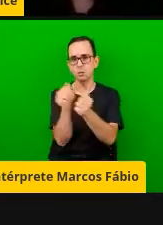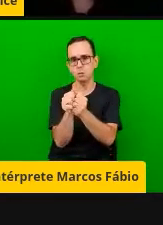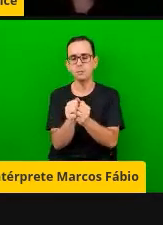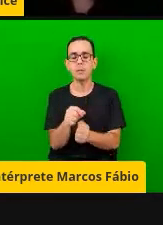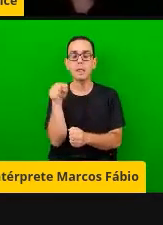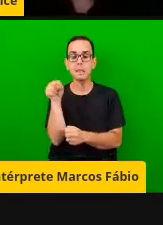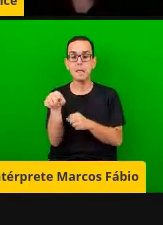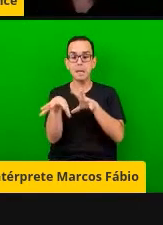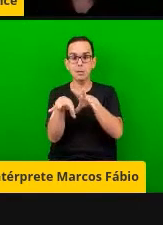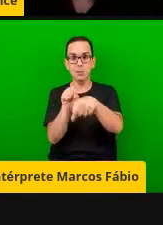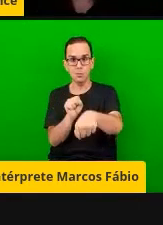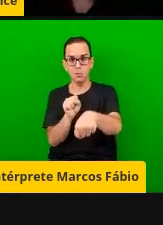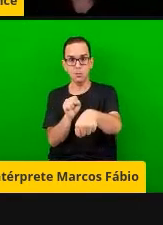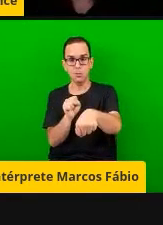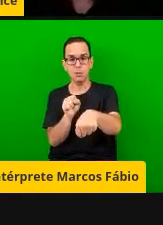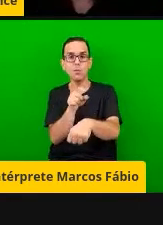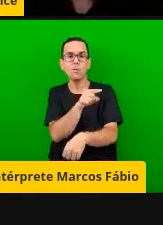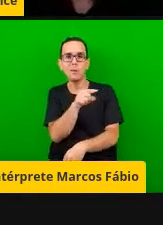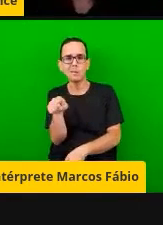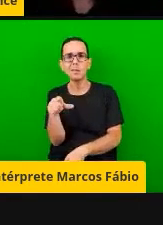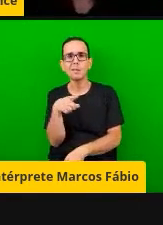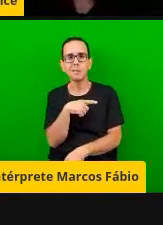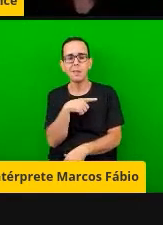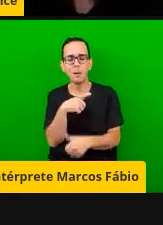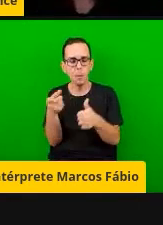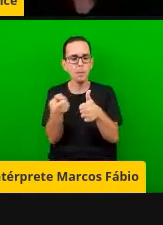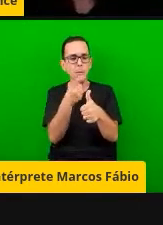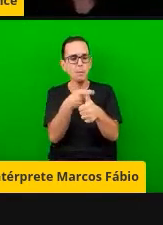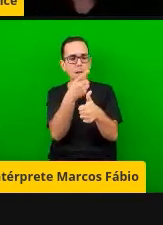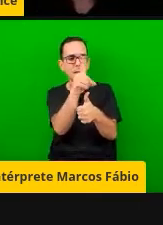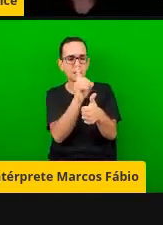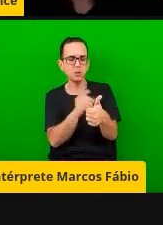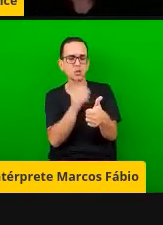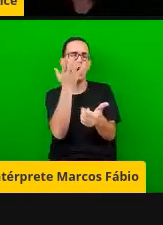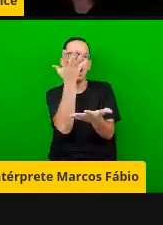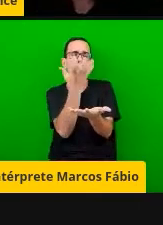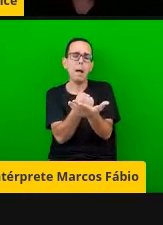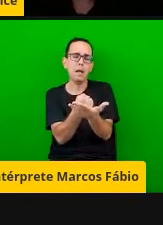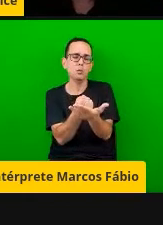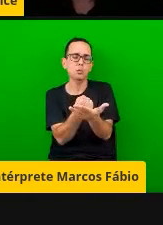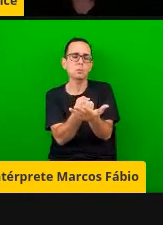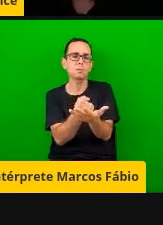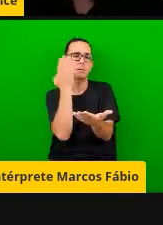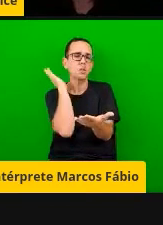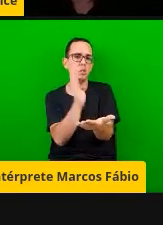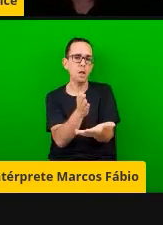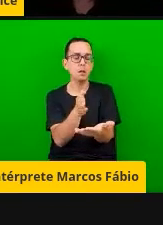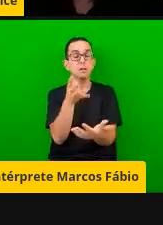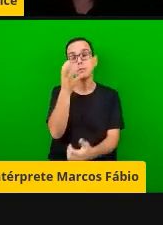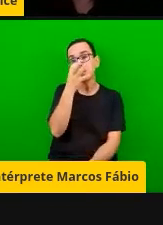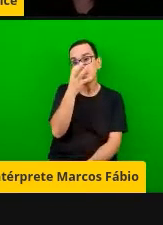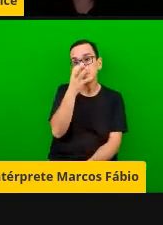formação, vocês têm uma primeira declaração que vocês já baixam direto lá do Even 3, que é vocês estarem assistindo a live, isso